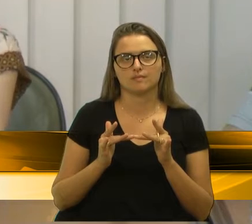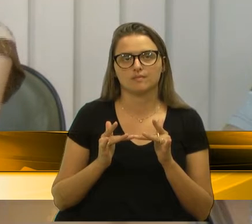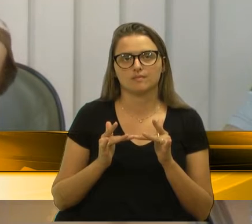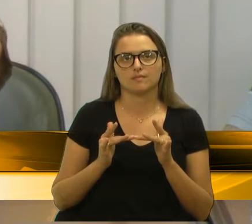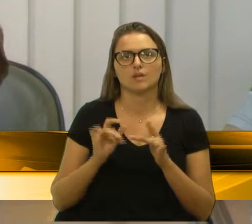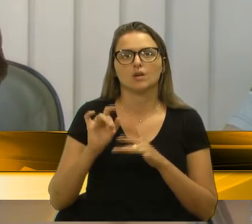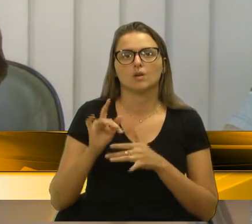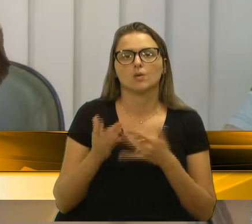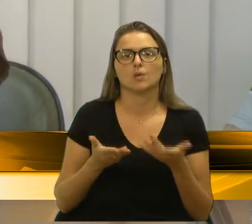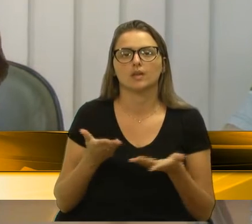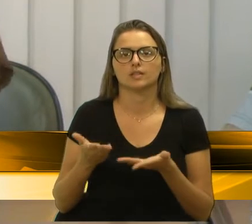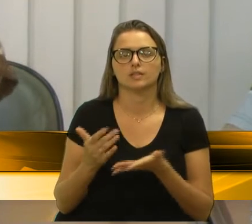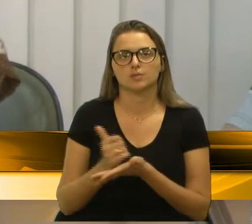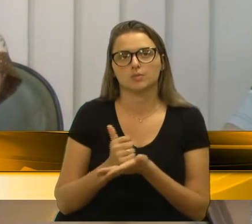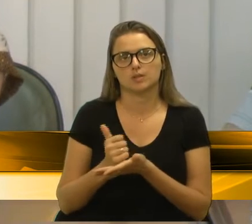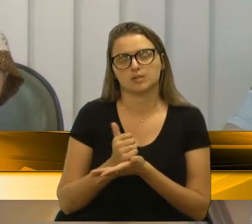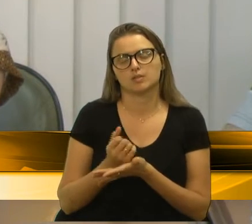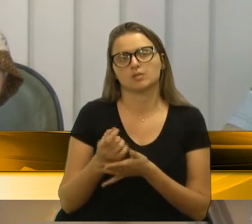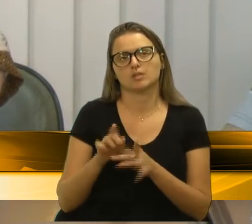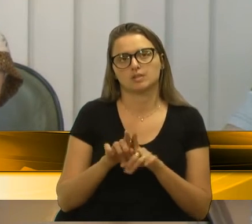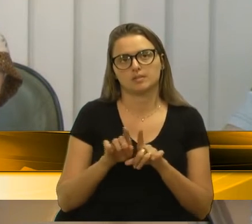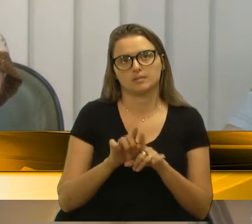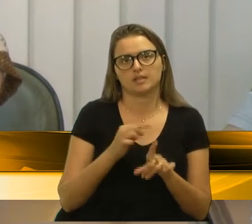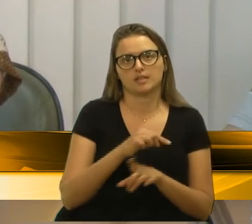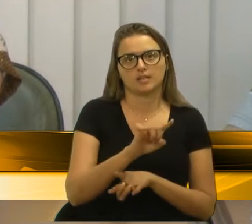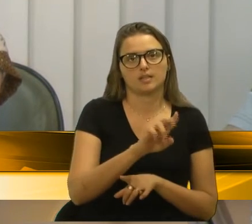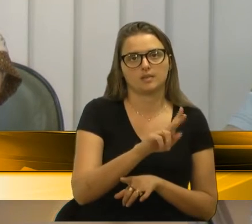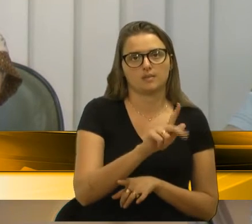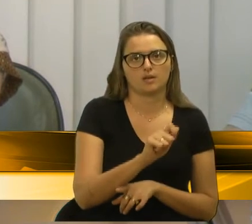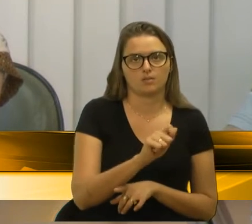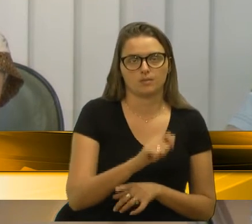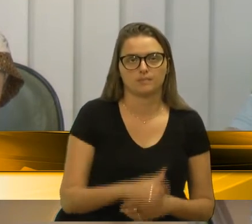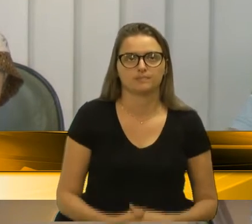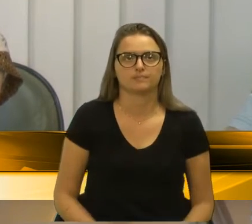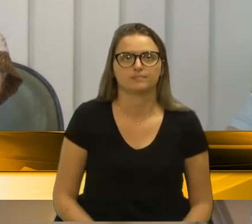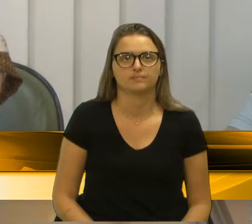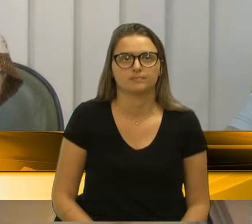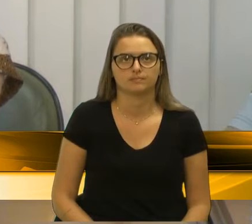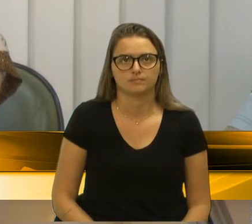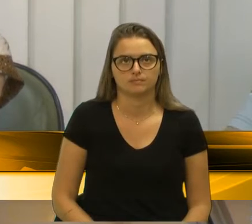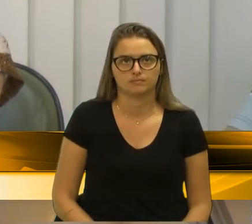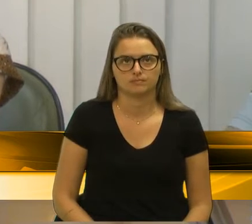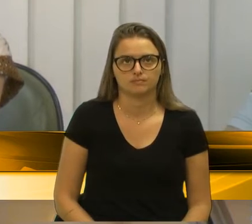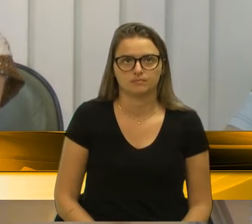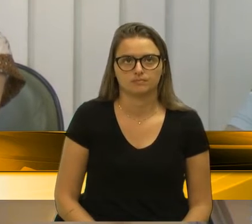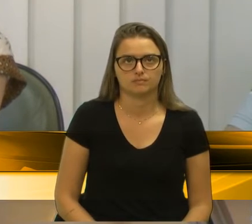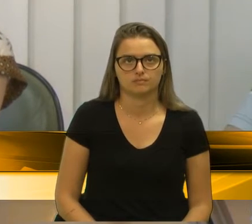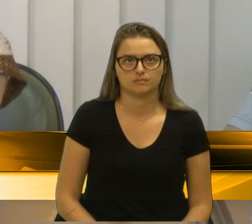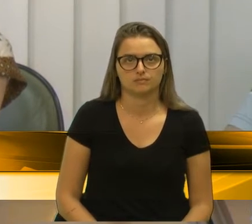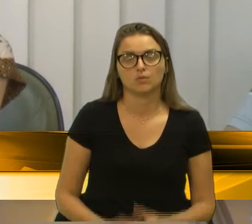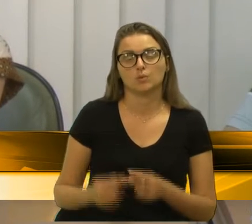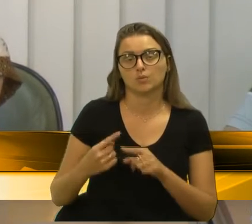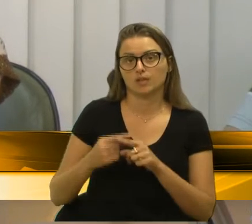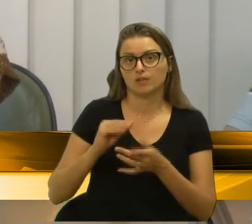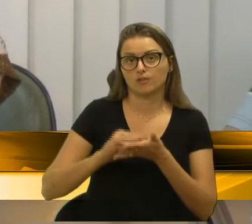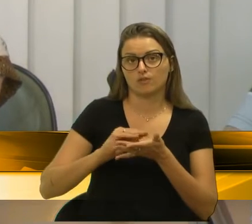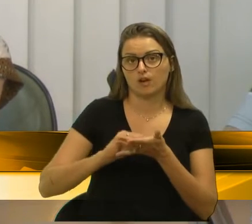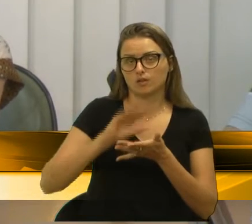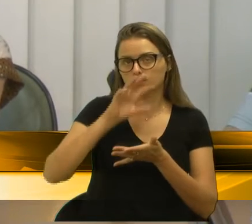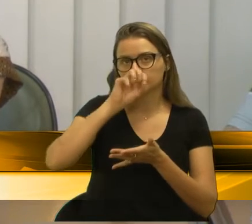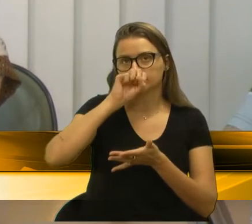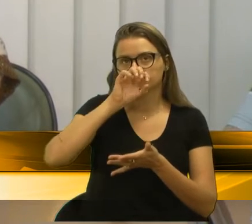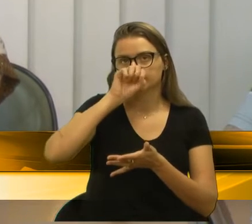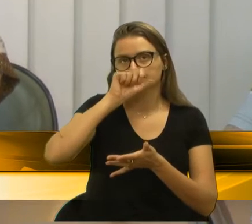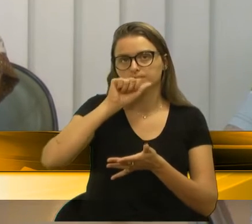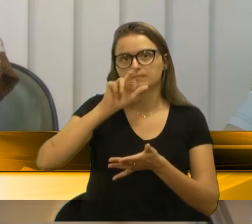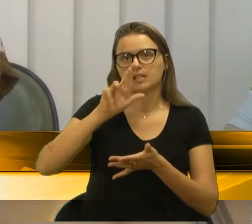atenção básica, ou aí, nesse caso, ir para a UPA, né? Porque aí ela está com falta de ar. E, nesses casos que têm evoluído